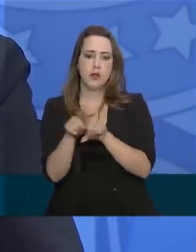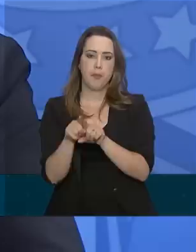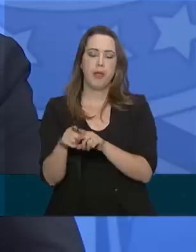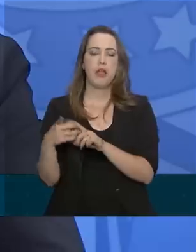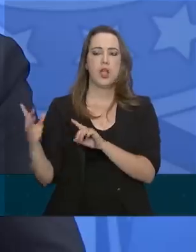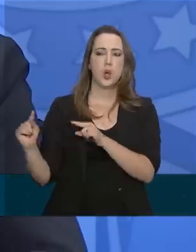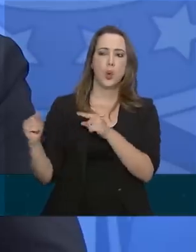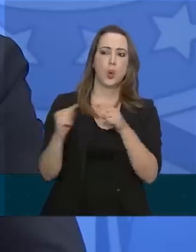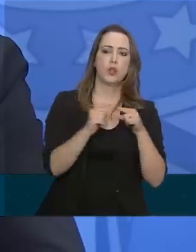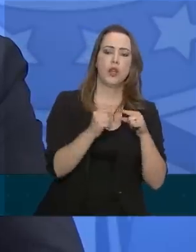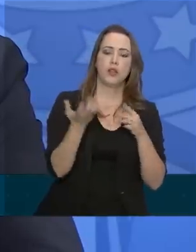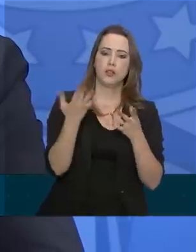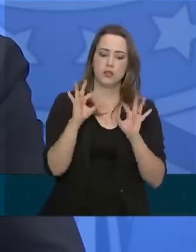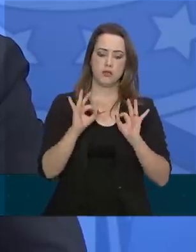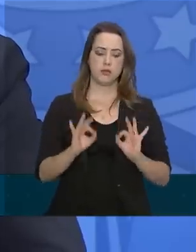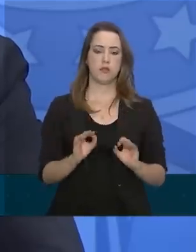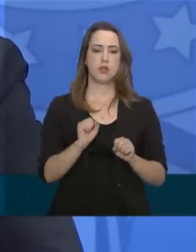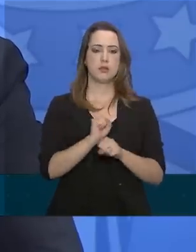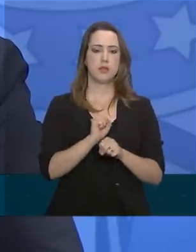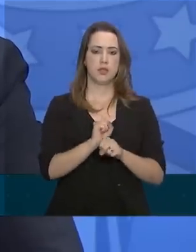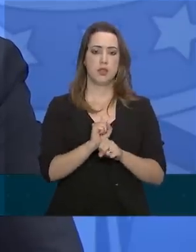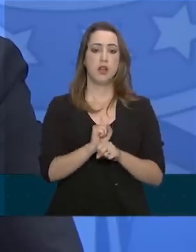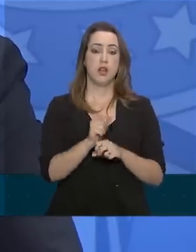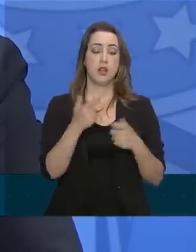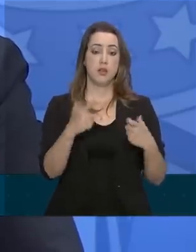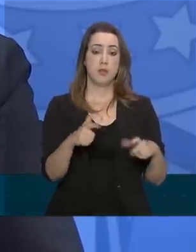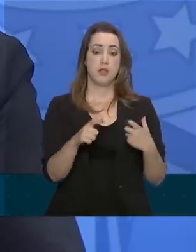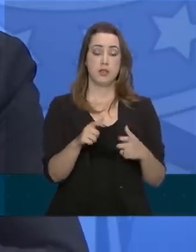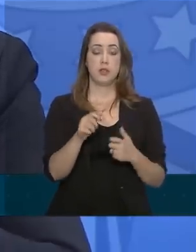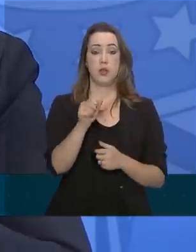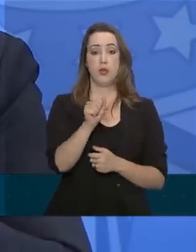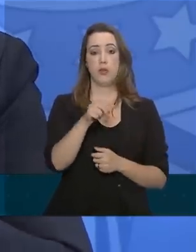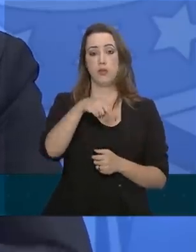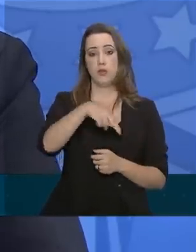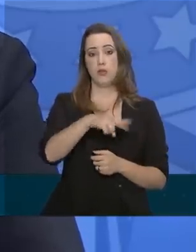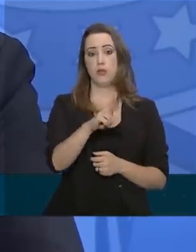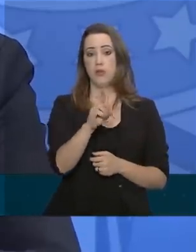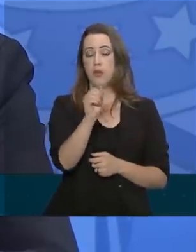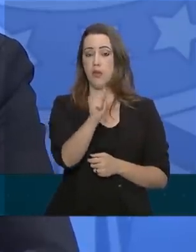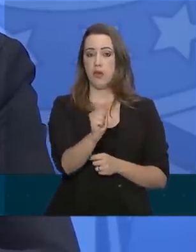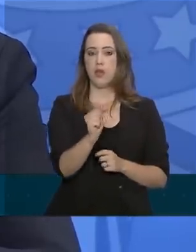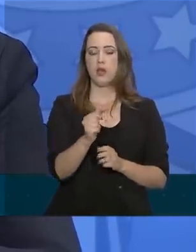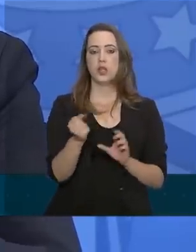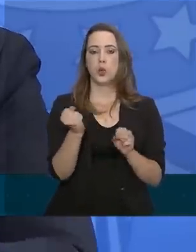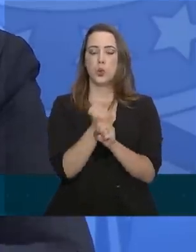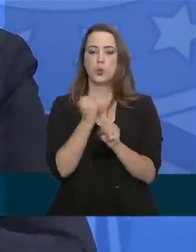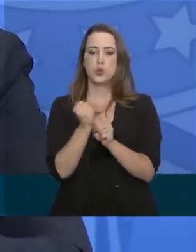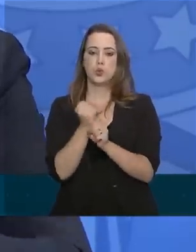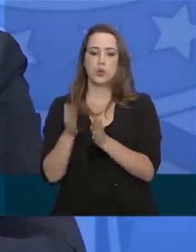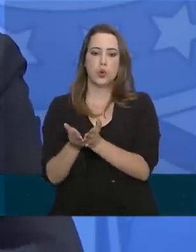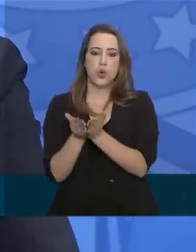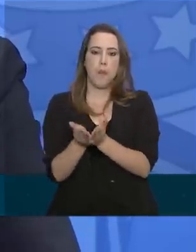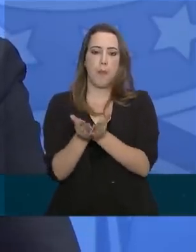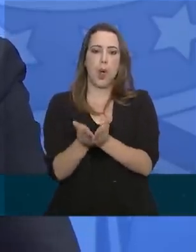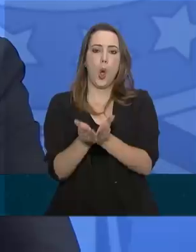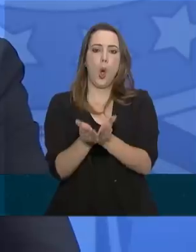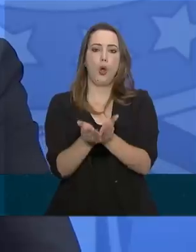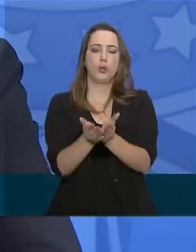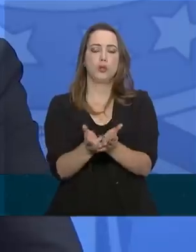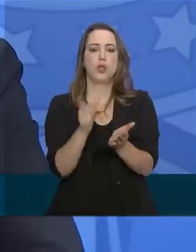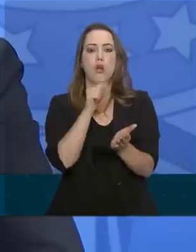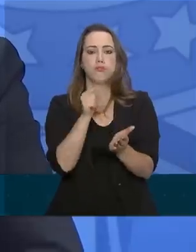é que está pronto para esse projeto da bahia construir e portos de forma não tradicional